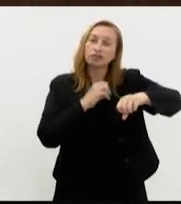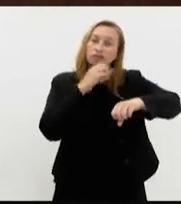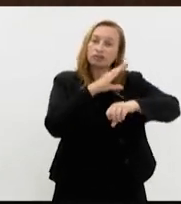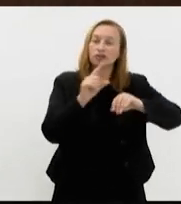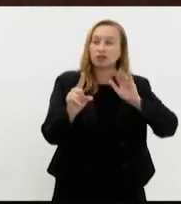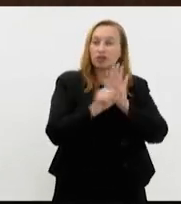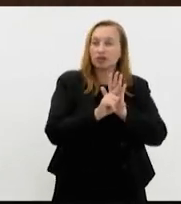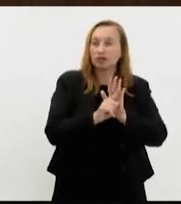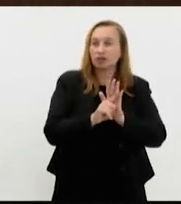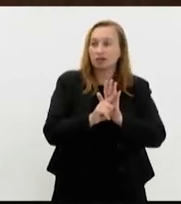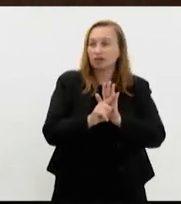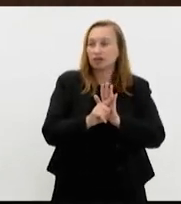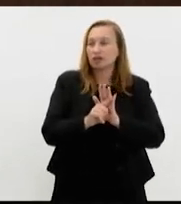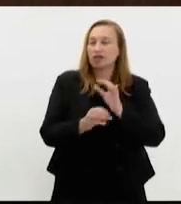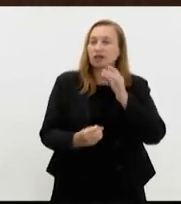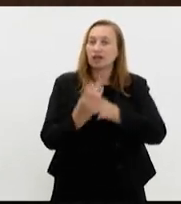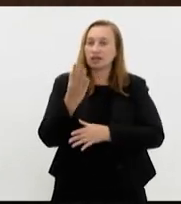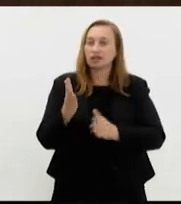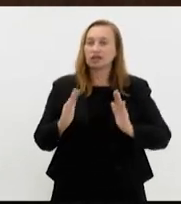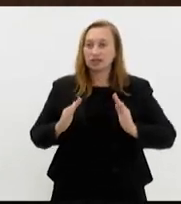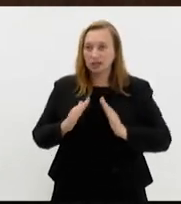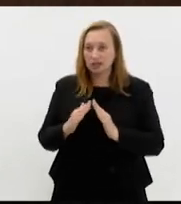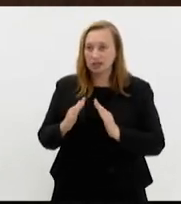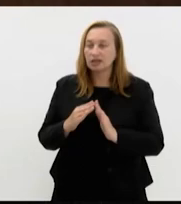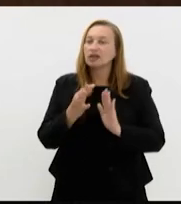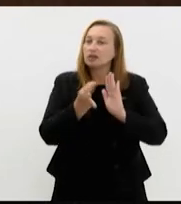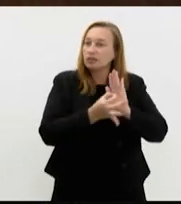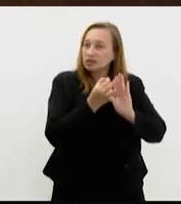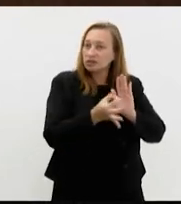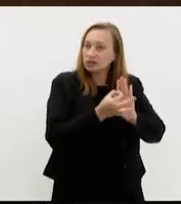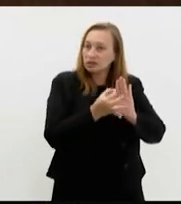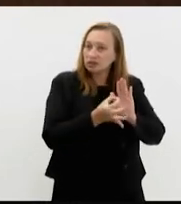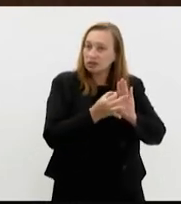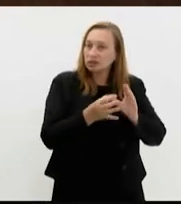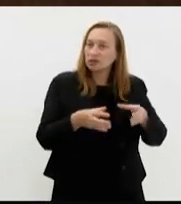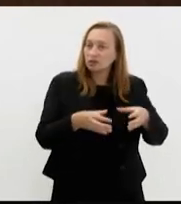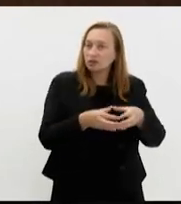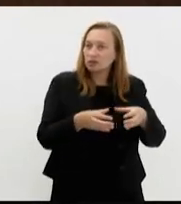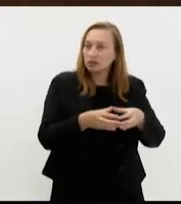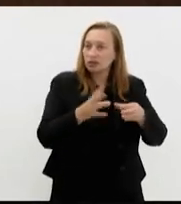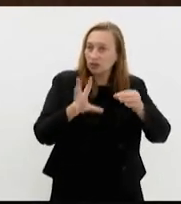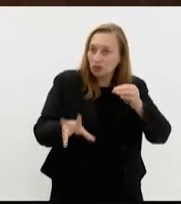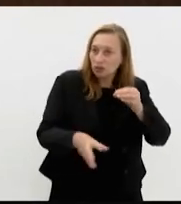O deputado Ajurim já deu o parecer pela constitucionalidade com emendas